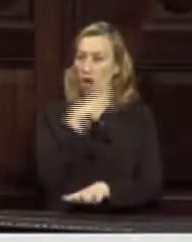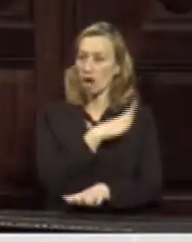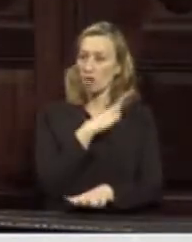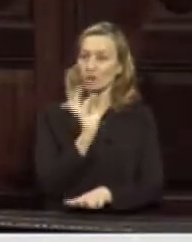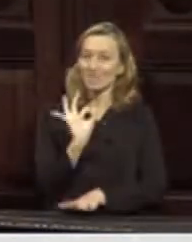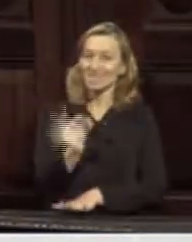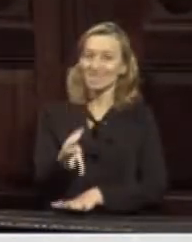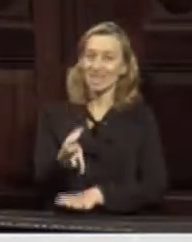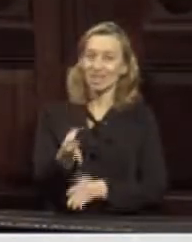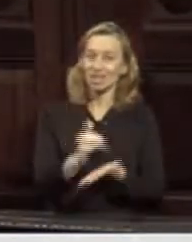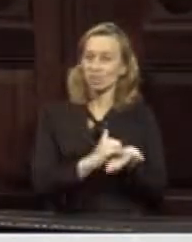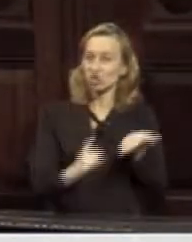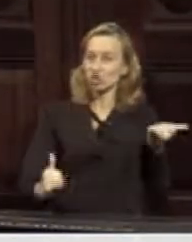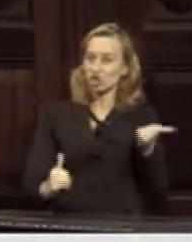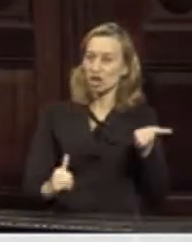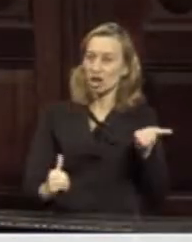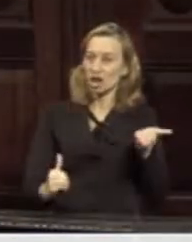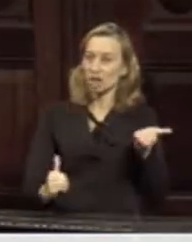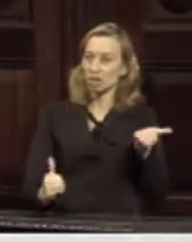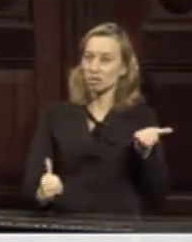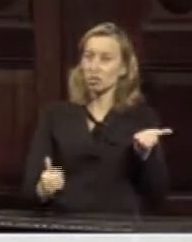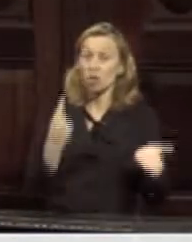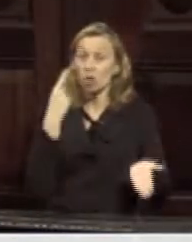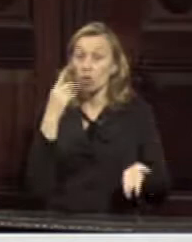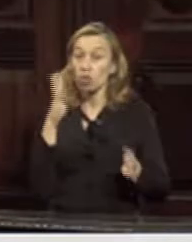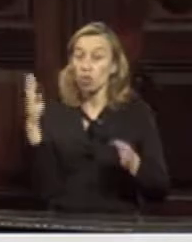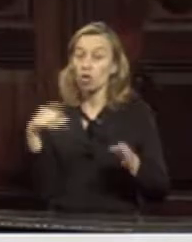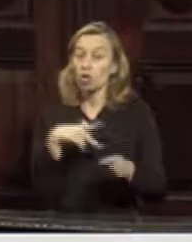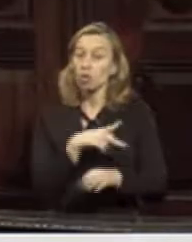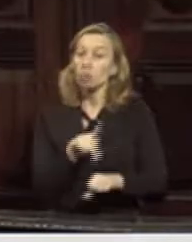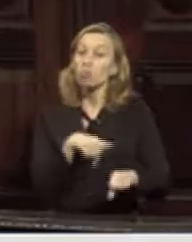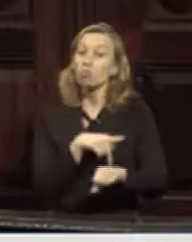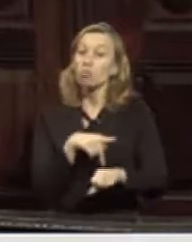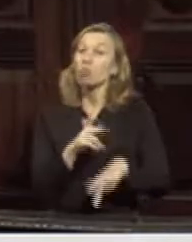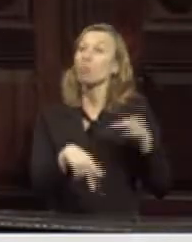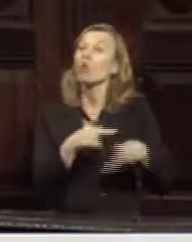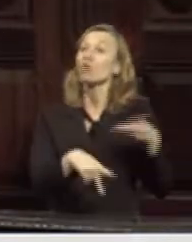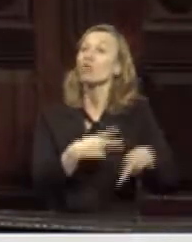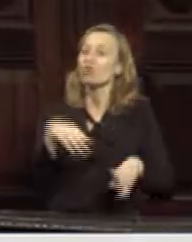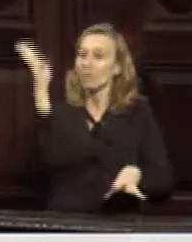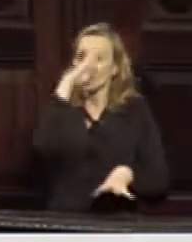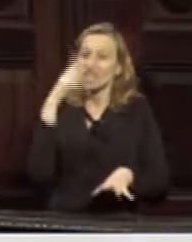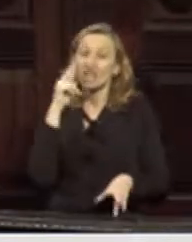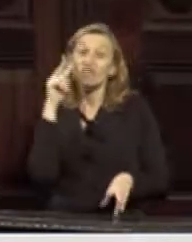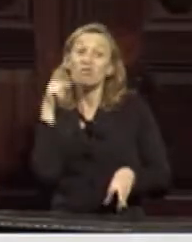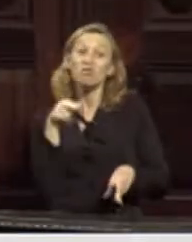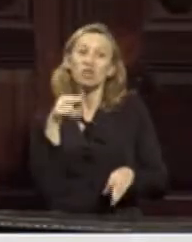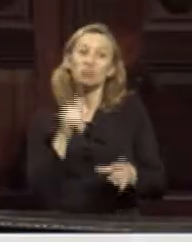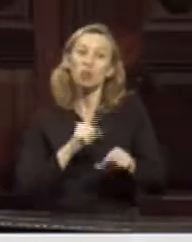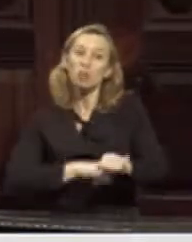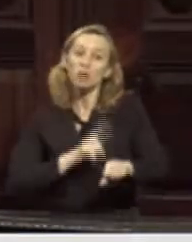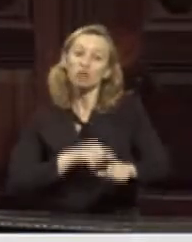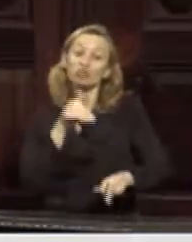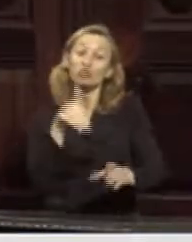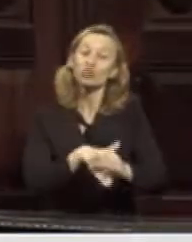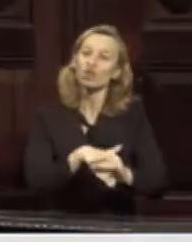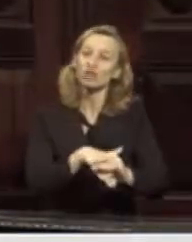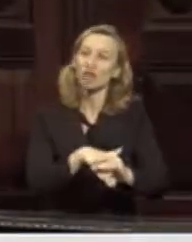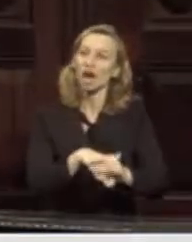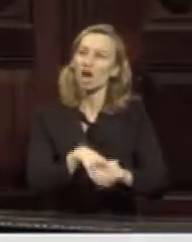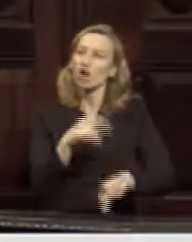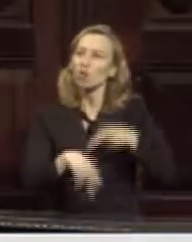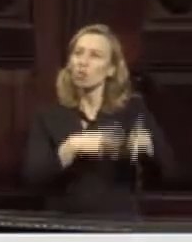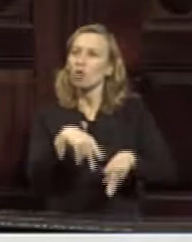certamente serão rechaçados pelo povo brasileiro, rechaçados nas urnas. Porque o povo brasileiro, por